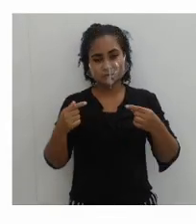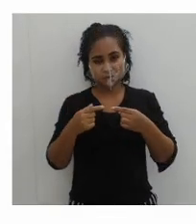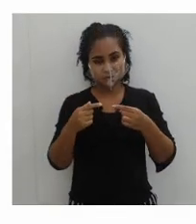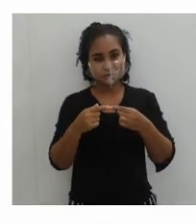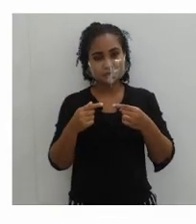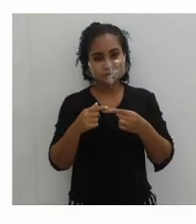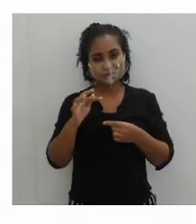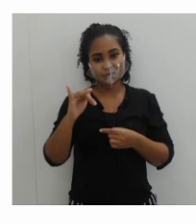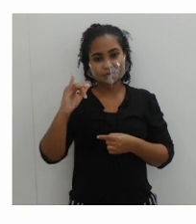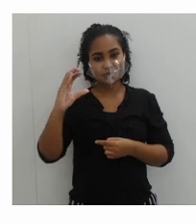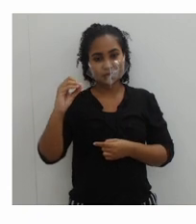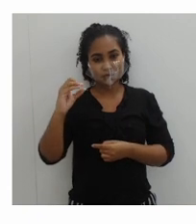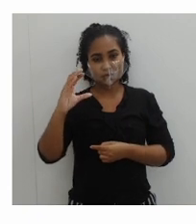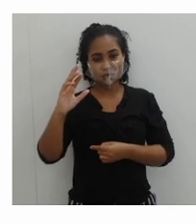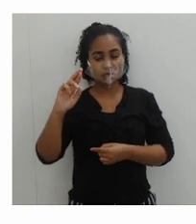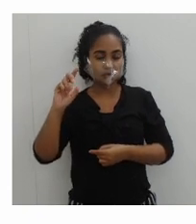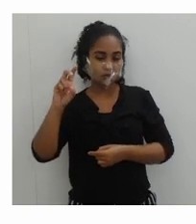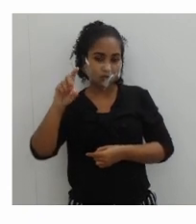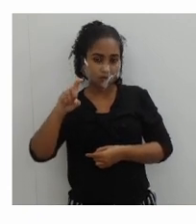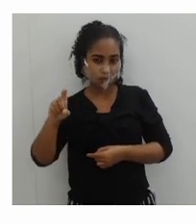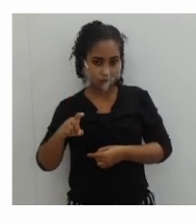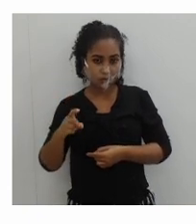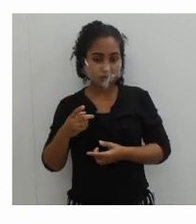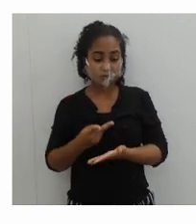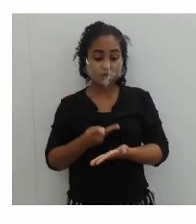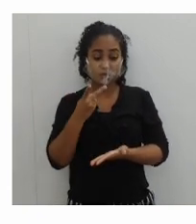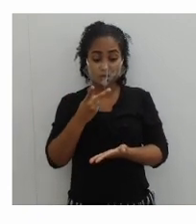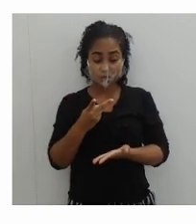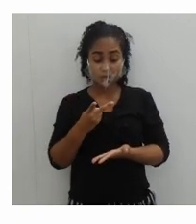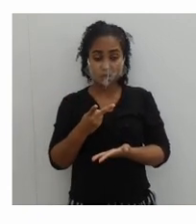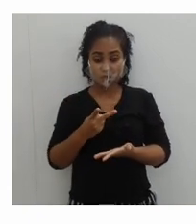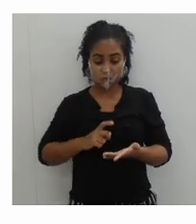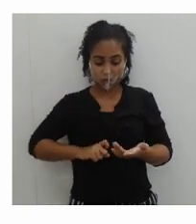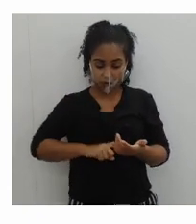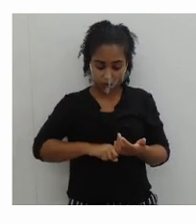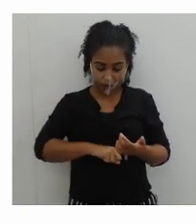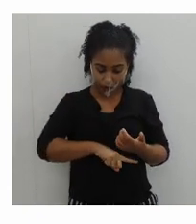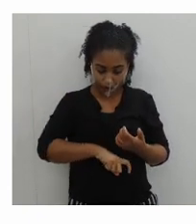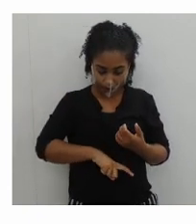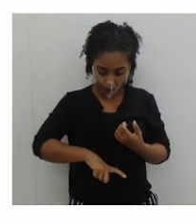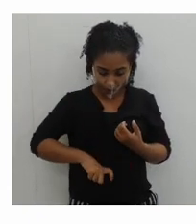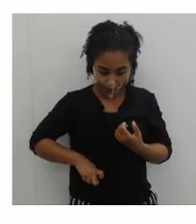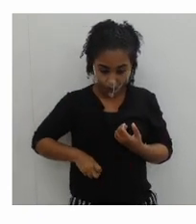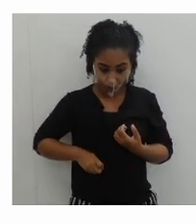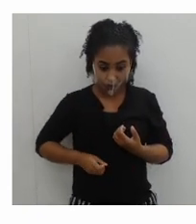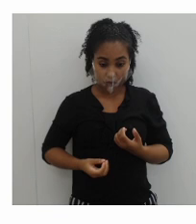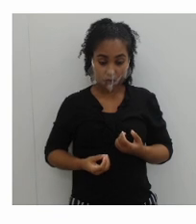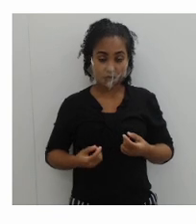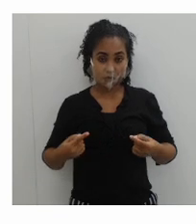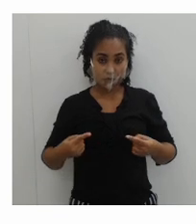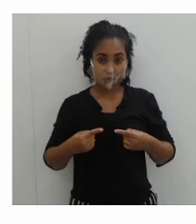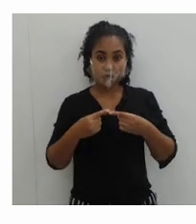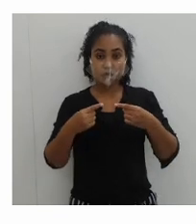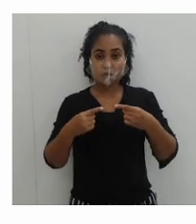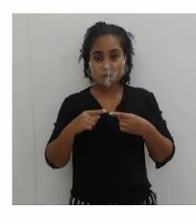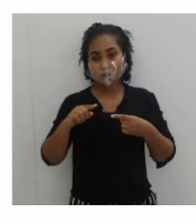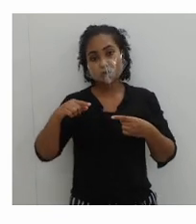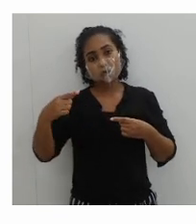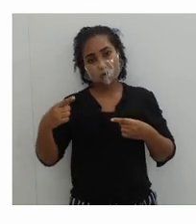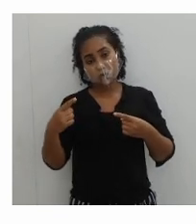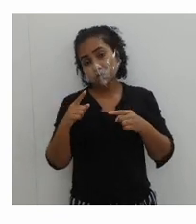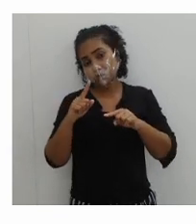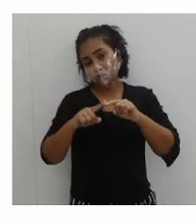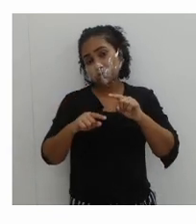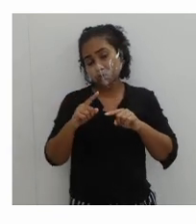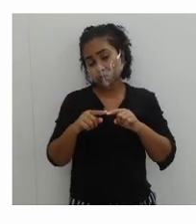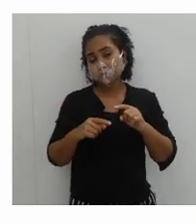a Fiocruz, ela dá esse conceito, né? Ele ocorre quando um organismo parasita vive em associação com outro organismo, que